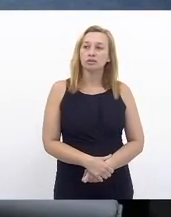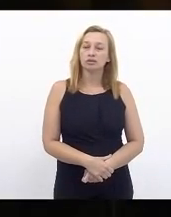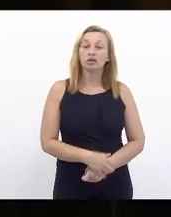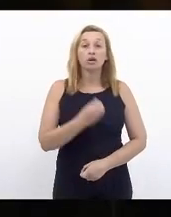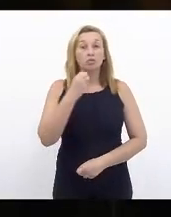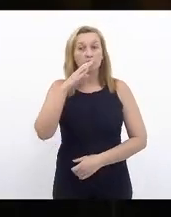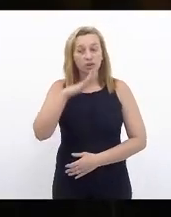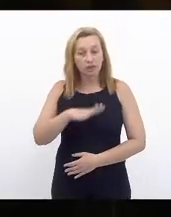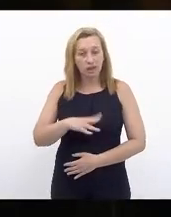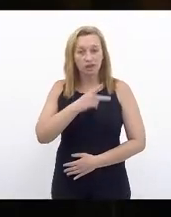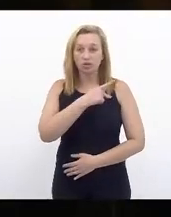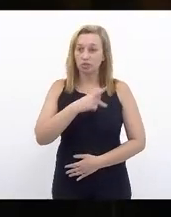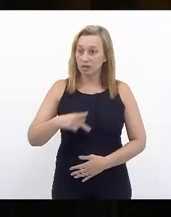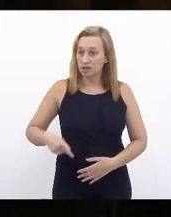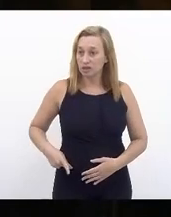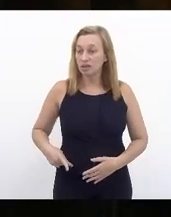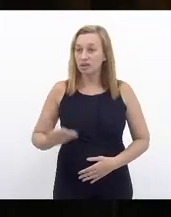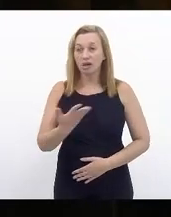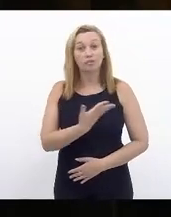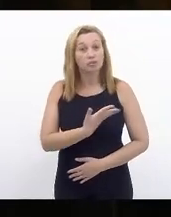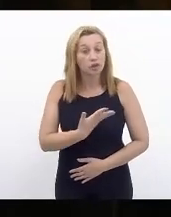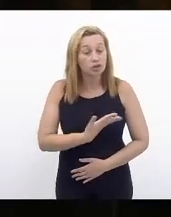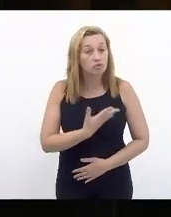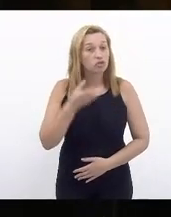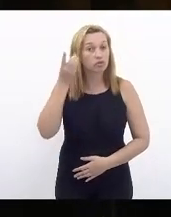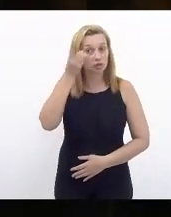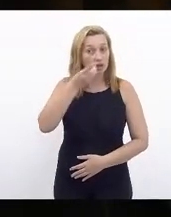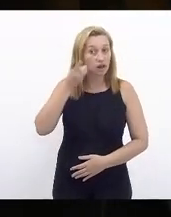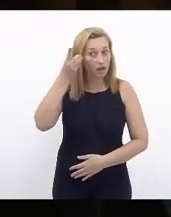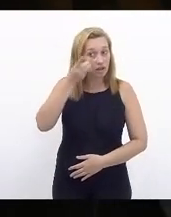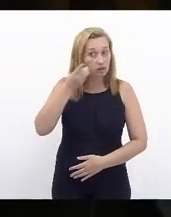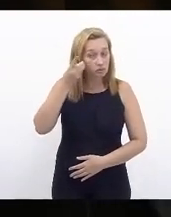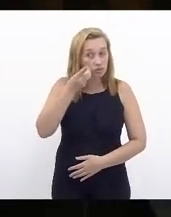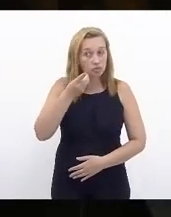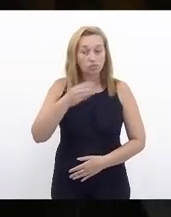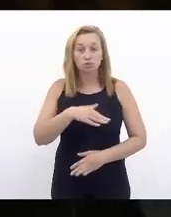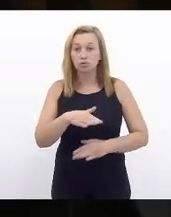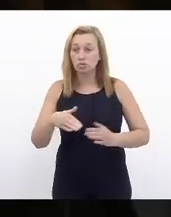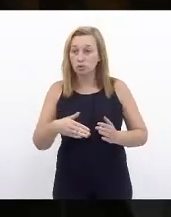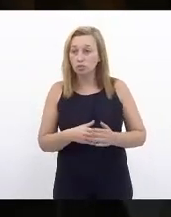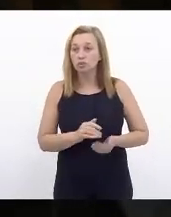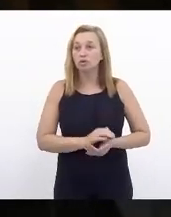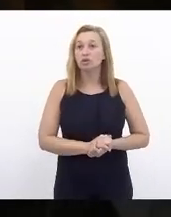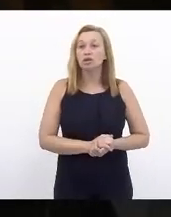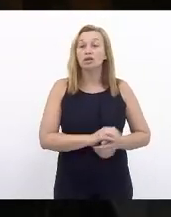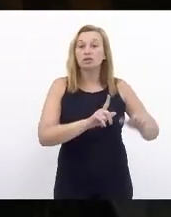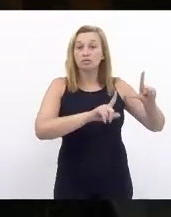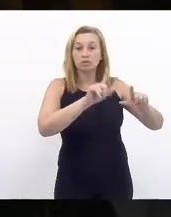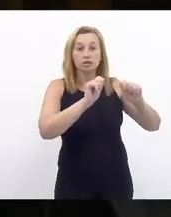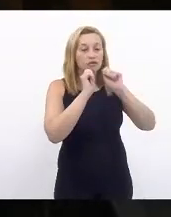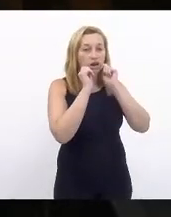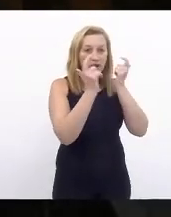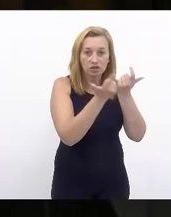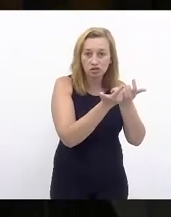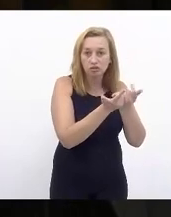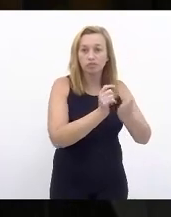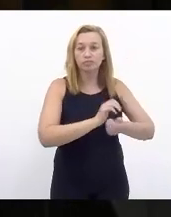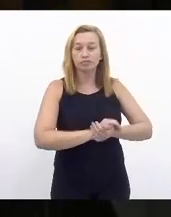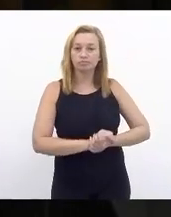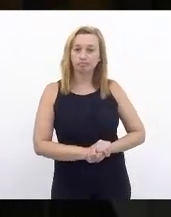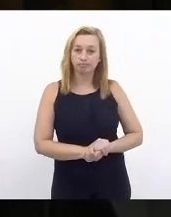Boa tarde, presidente, nobres colegas parlamentares, público presente e quem nos assiste pela TV